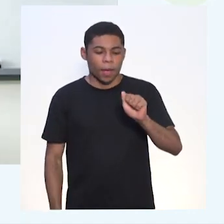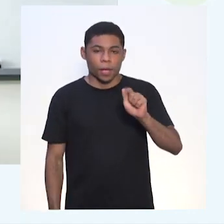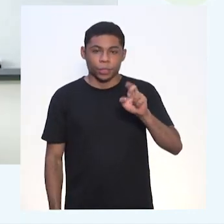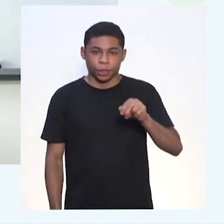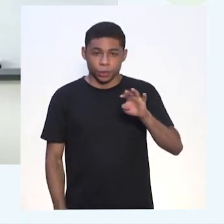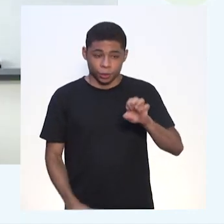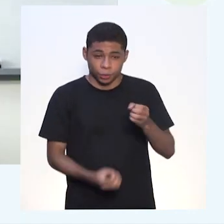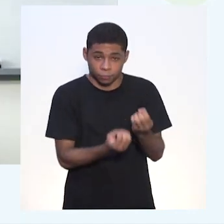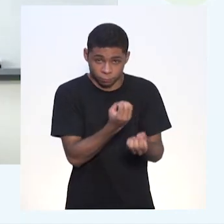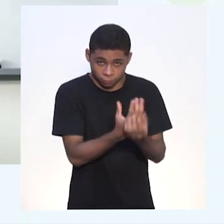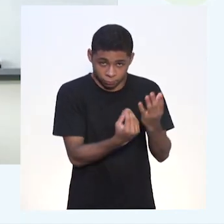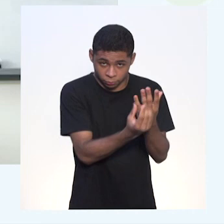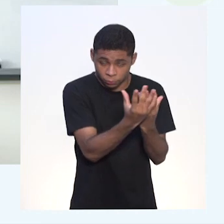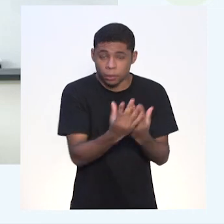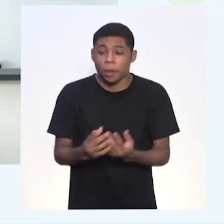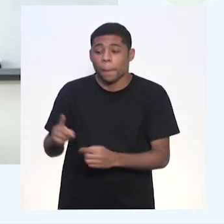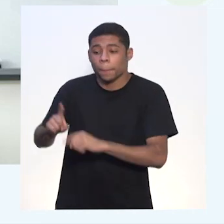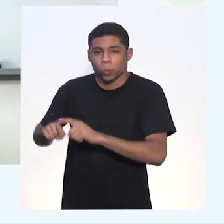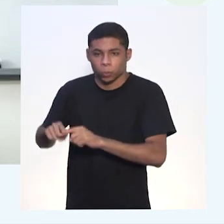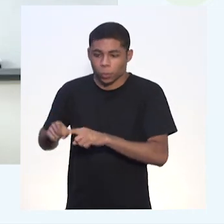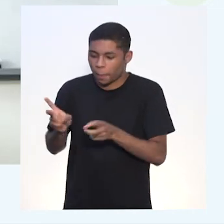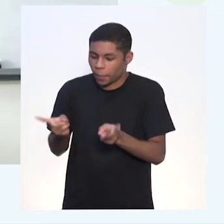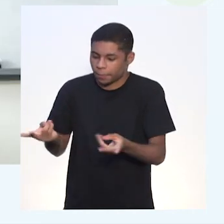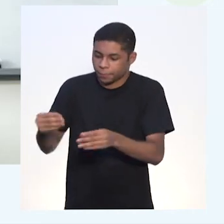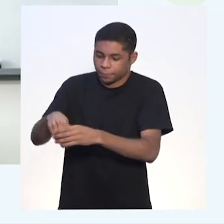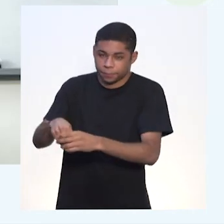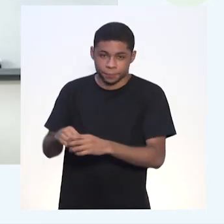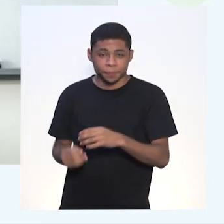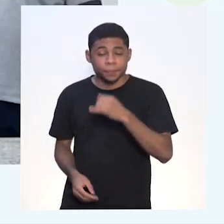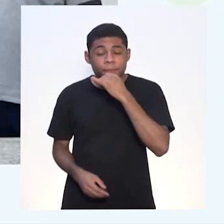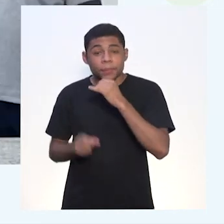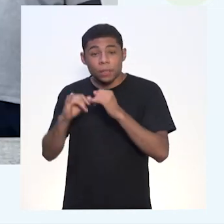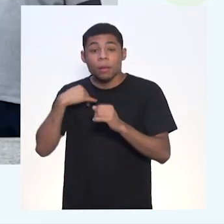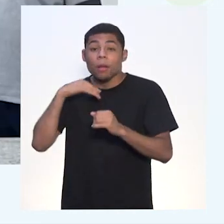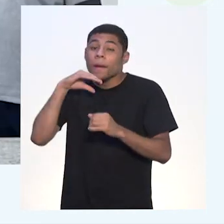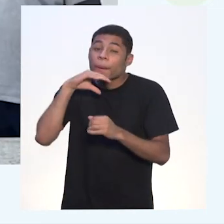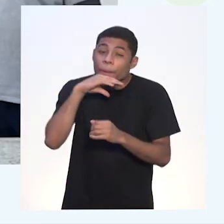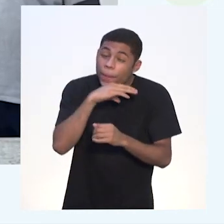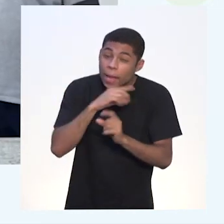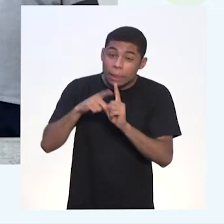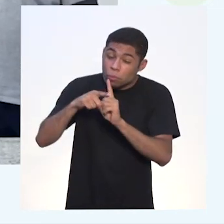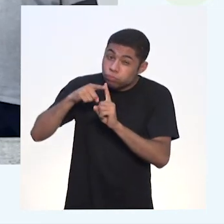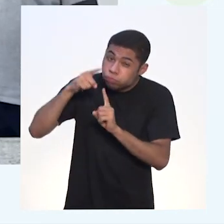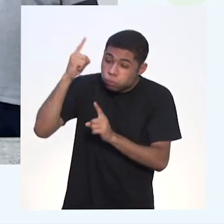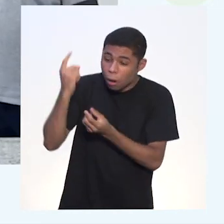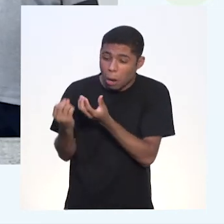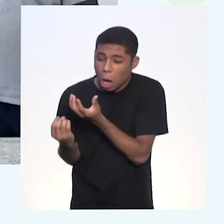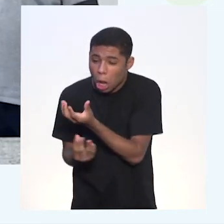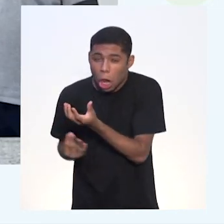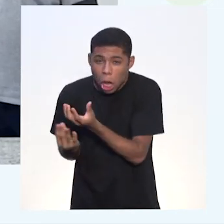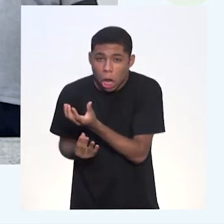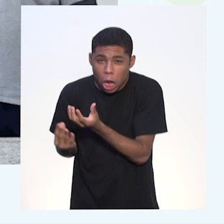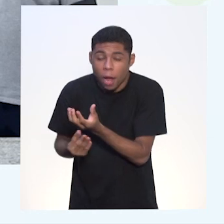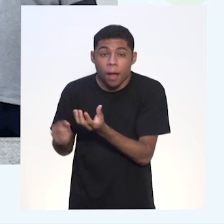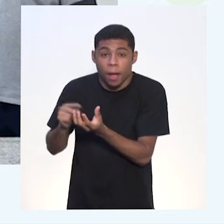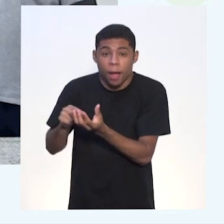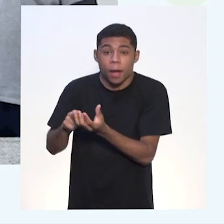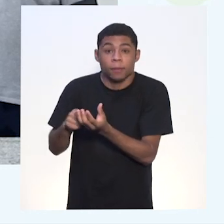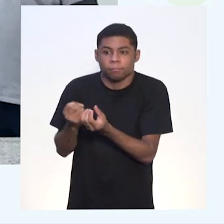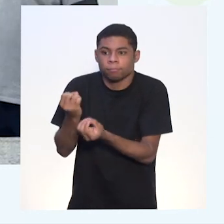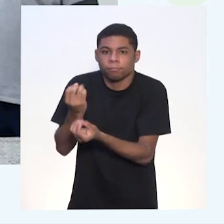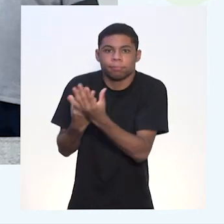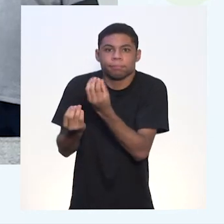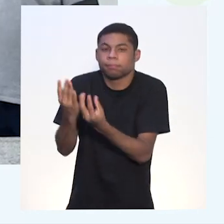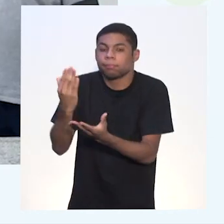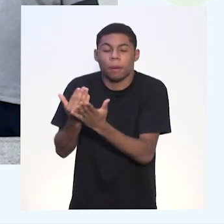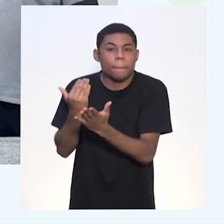produto, coexistem essas 2 formas. Se eu aumentar a temperatura, eu ganho na velocidade da reação, mas por